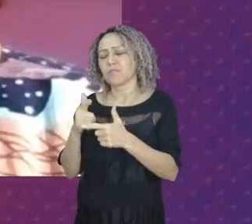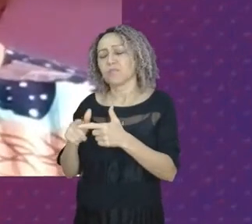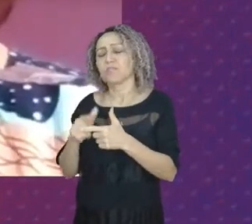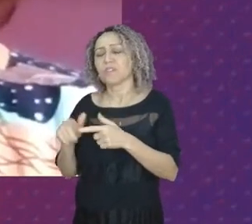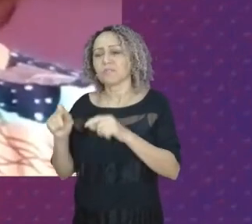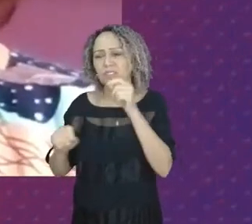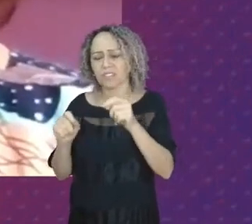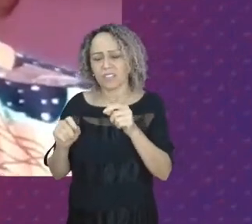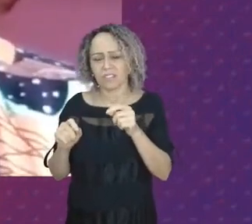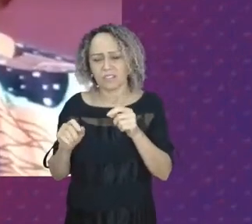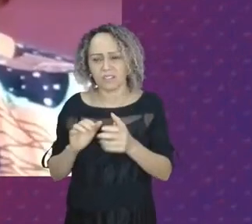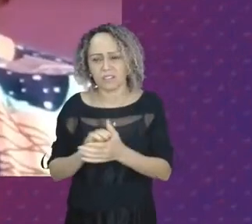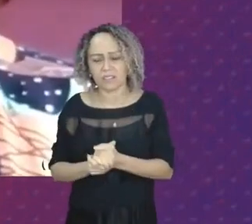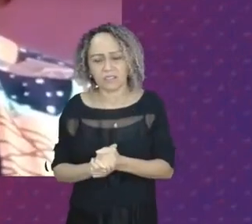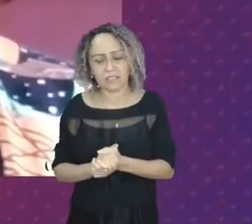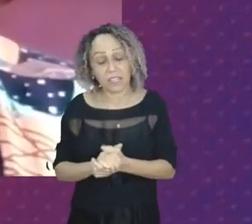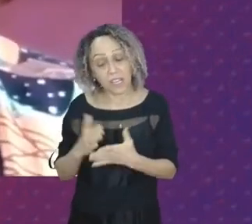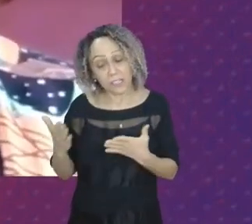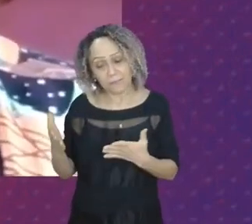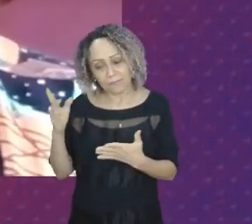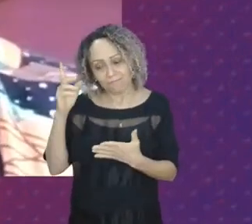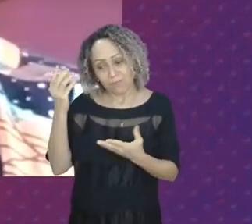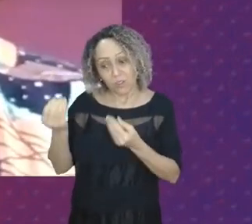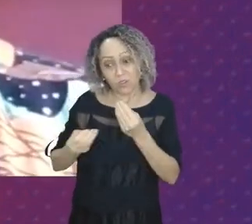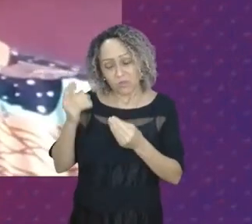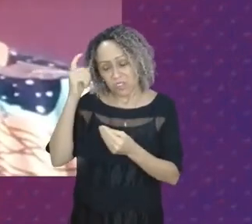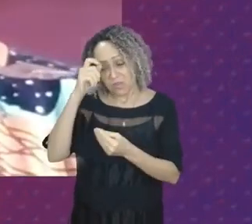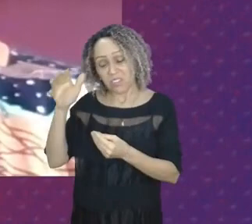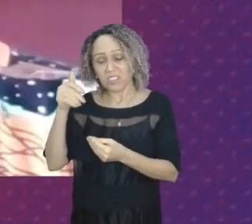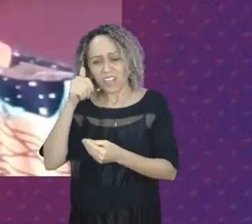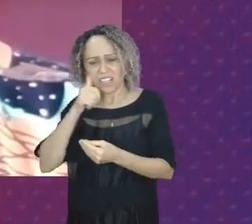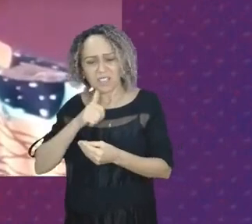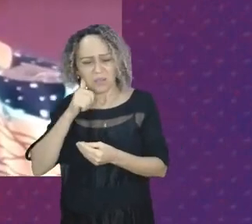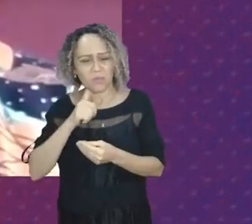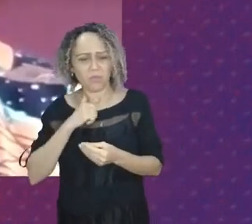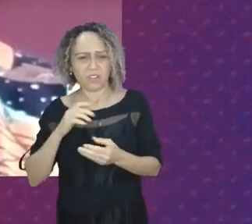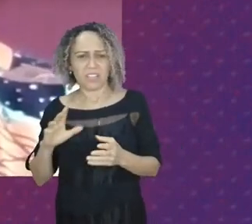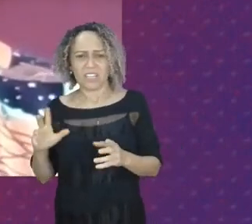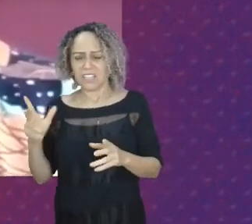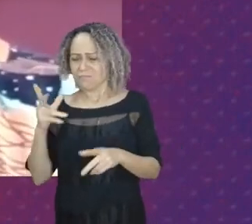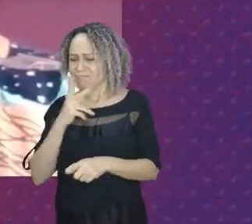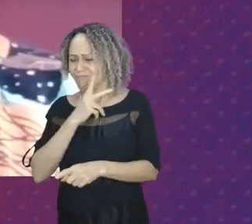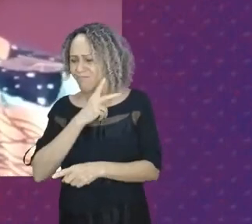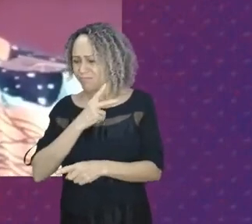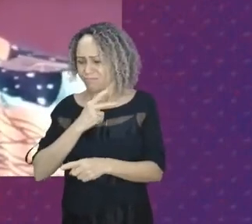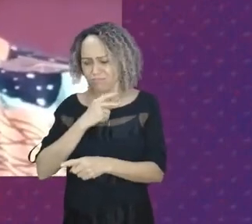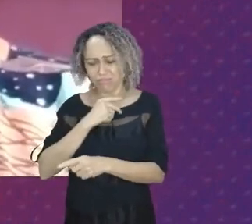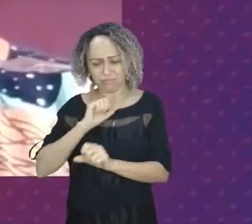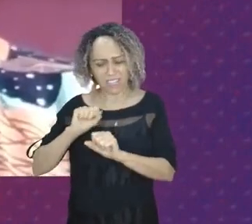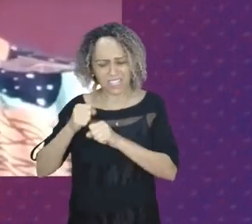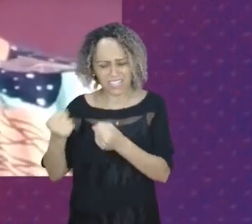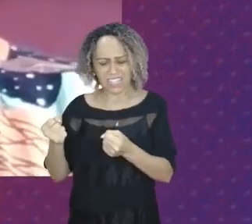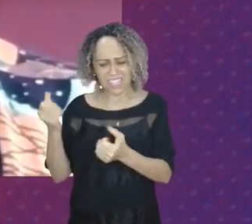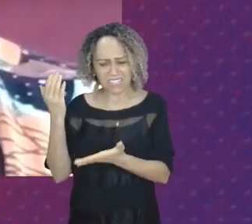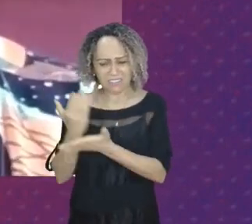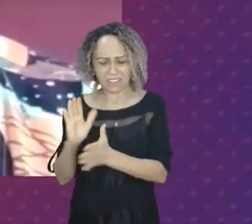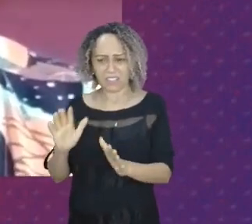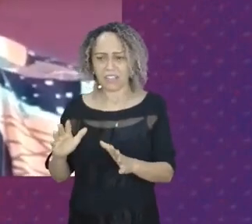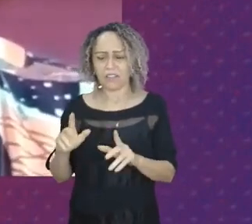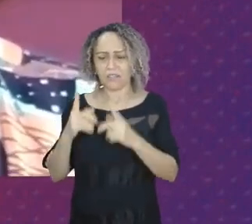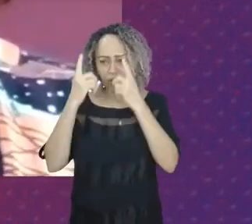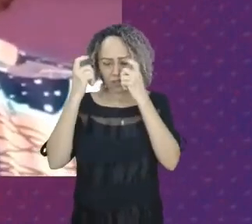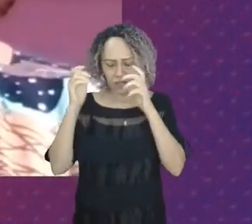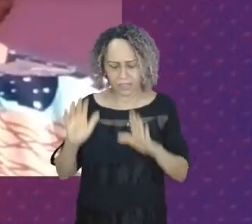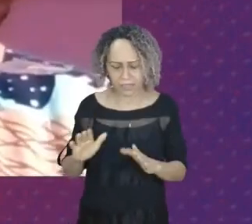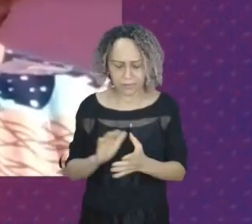rompam com o ciclo de violência. Mas a rota crítica, ela vai ampliar, esse processo de